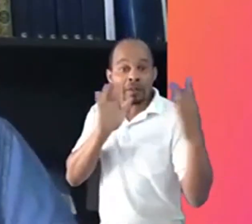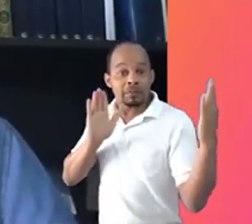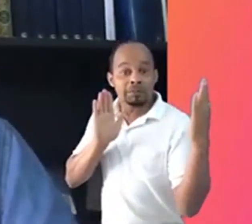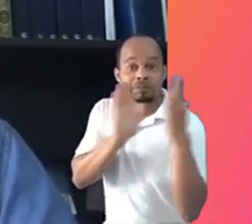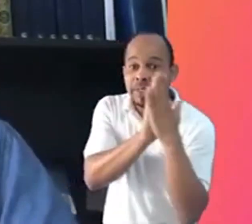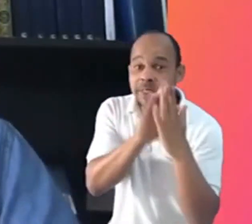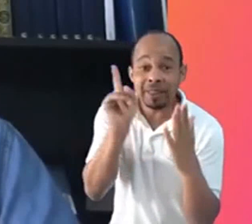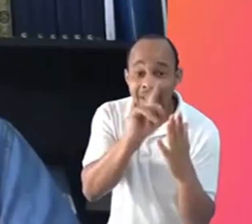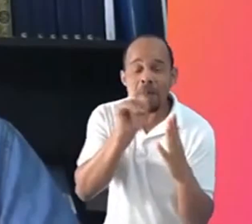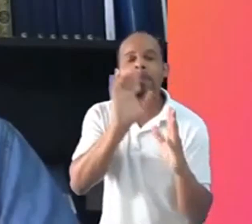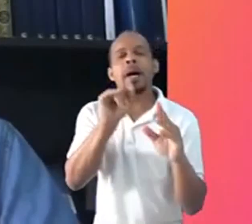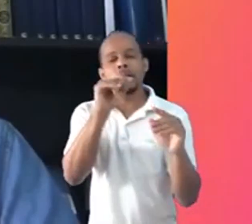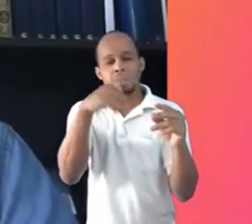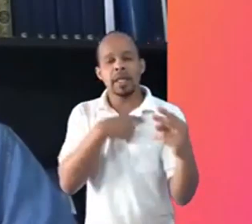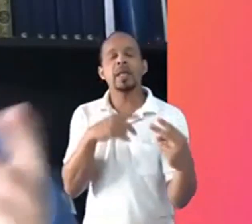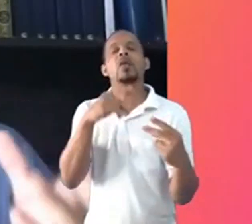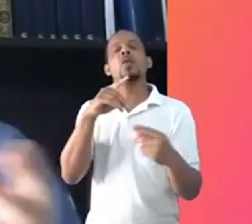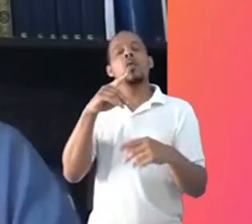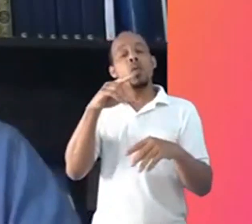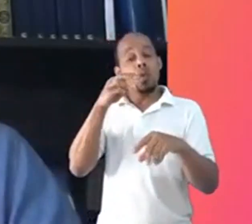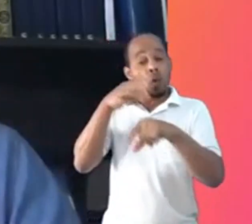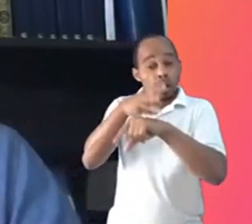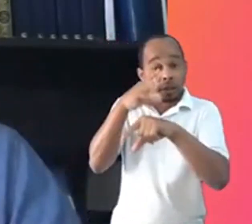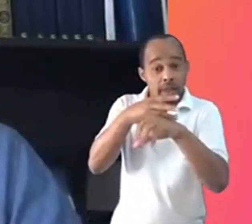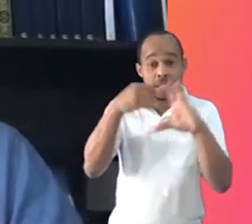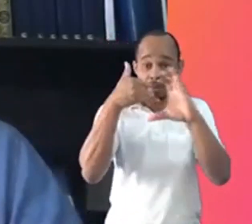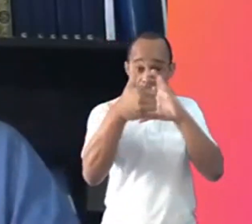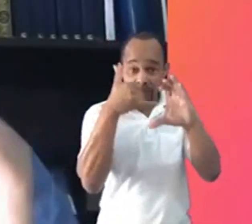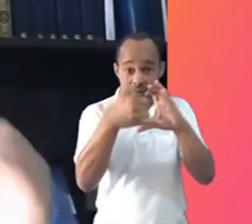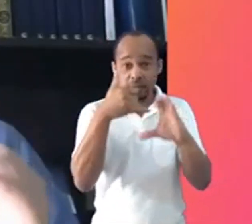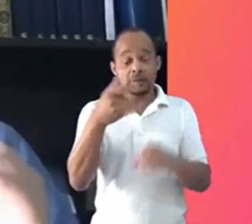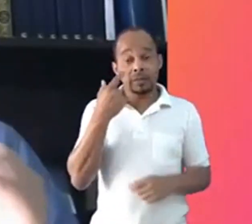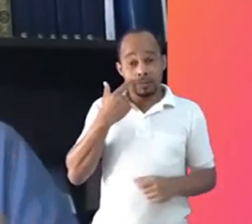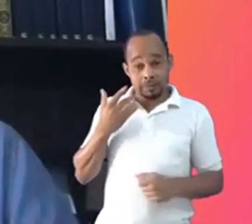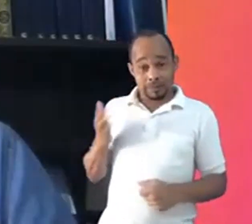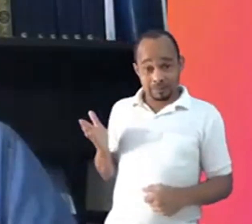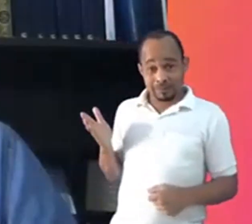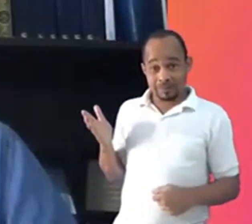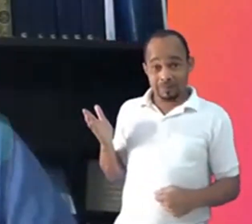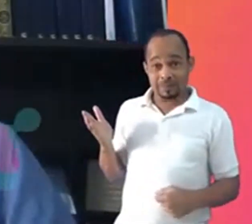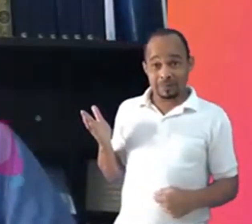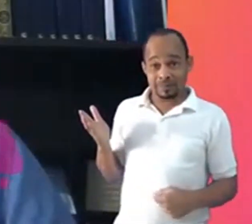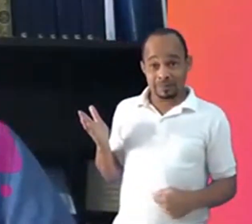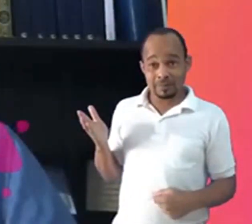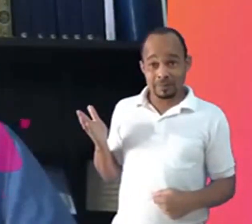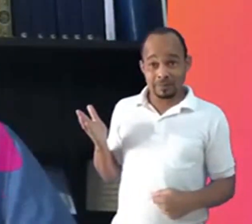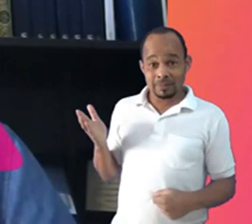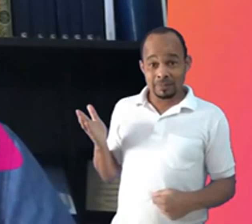no presencial, mas temos os canais de atendimento. A gente tem um WhatsApp, que é o 35